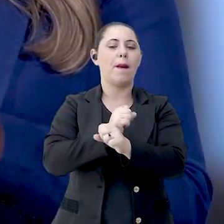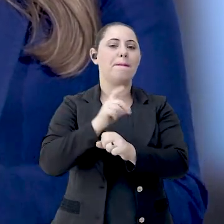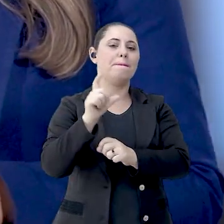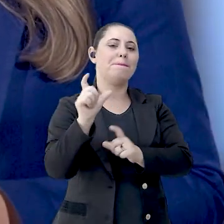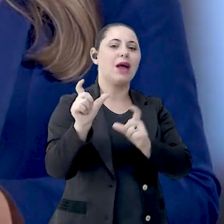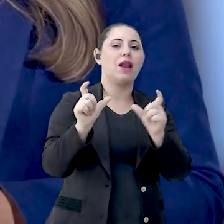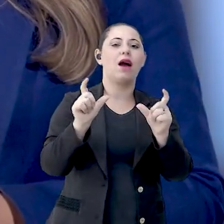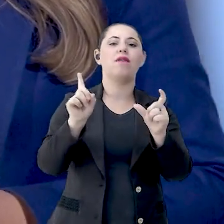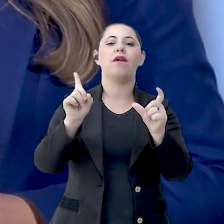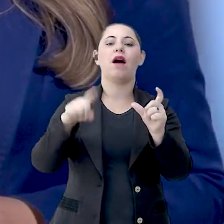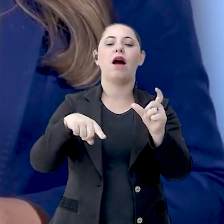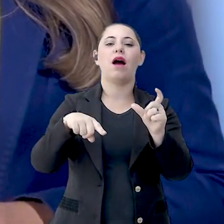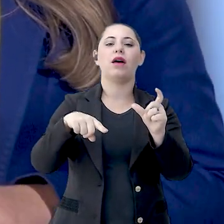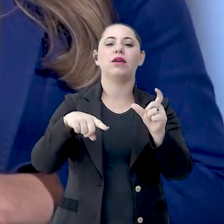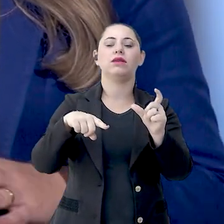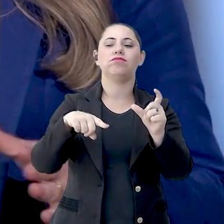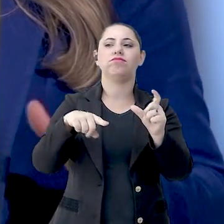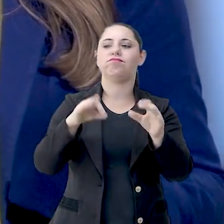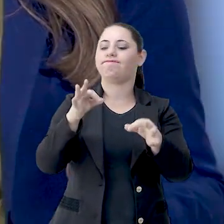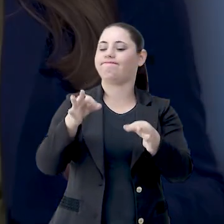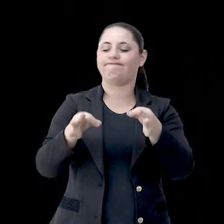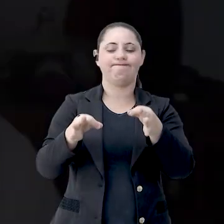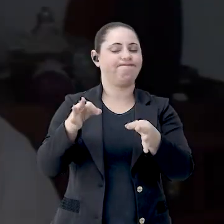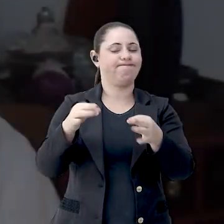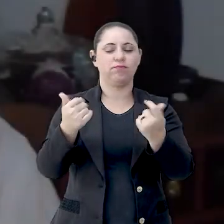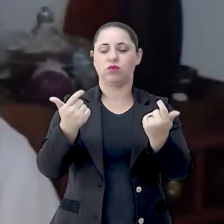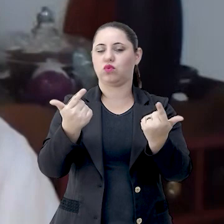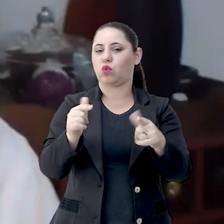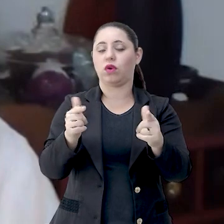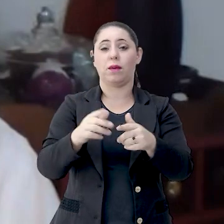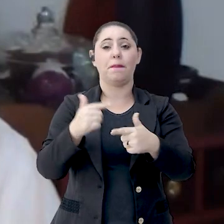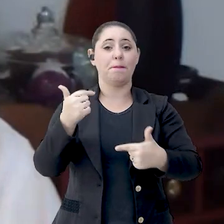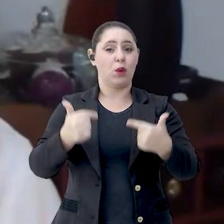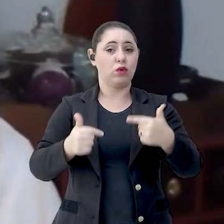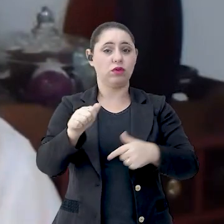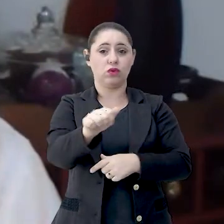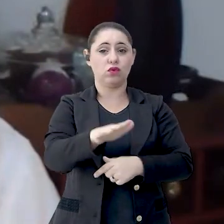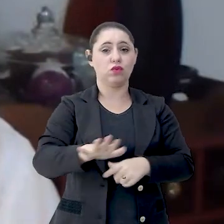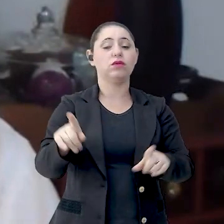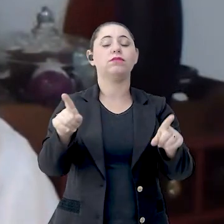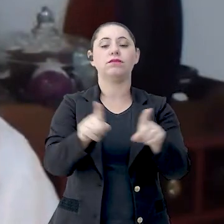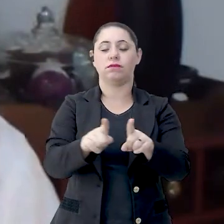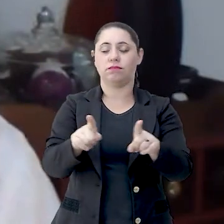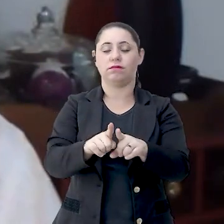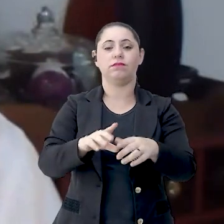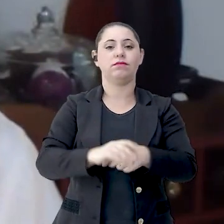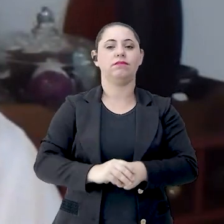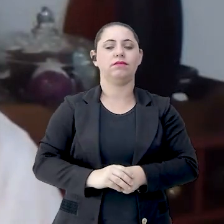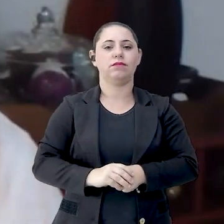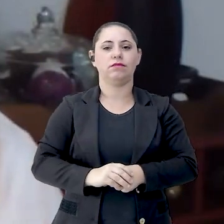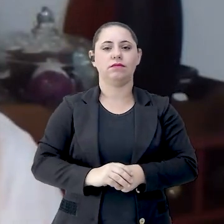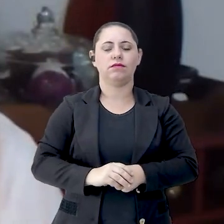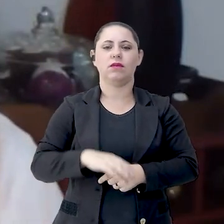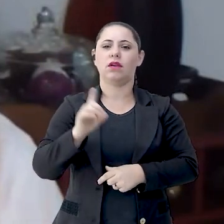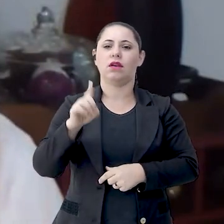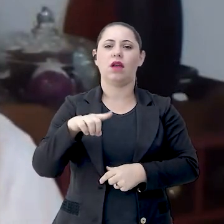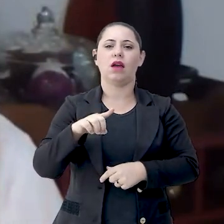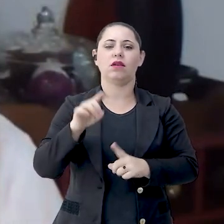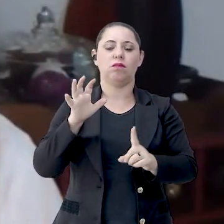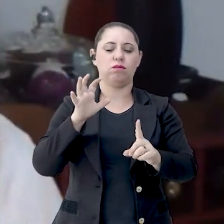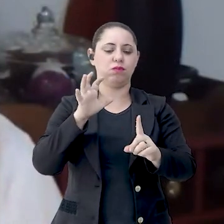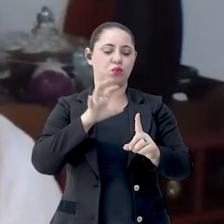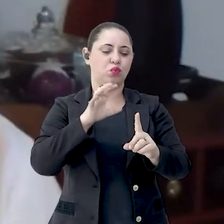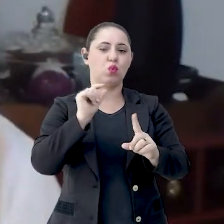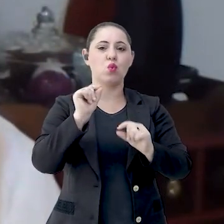a palavra de ordem foi incerteza. Incertezas políticas e sociais, né? E isso,